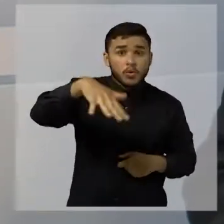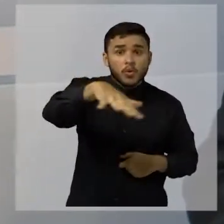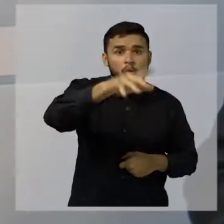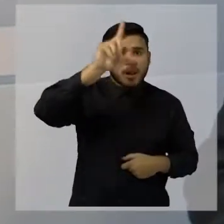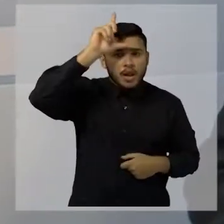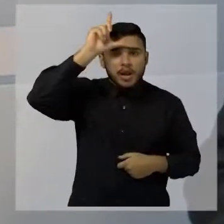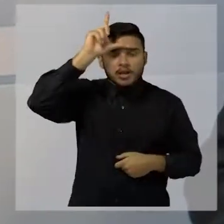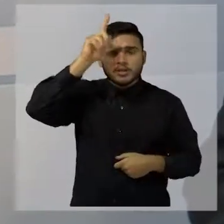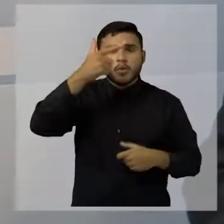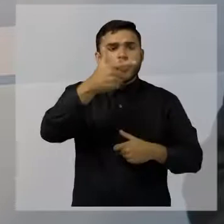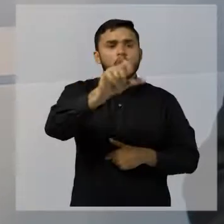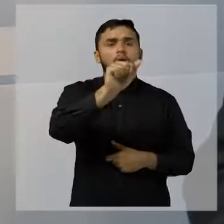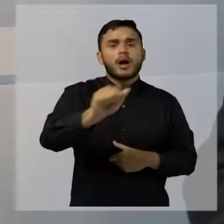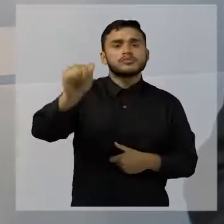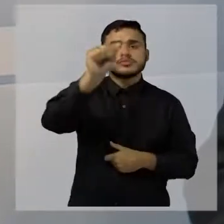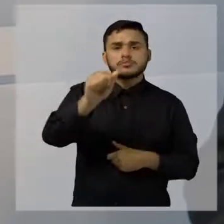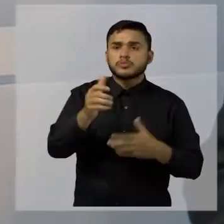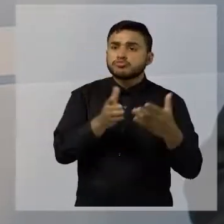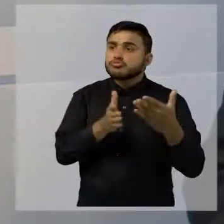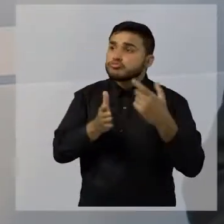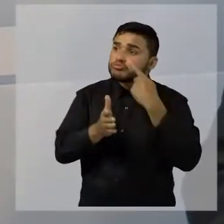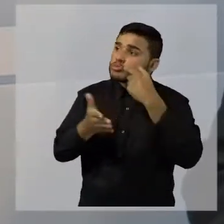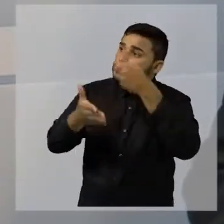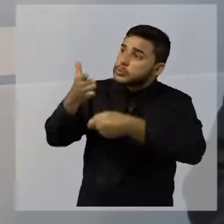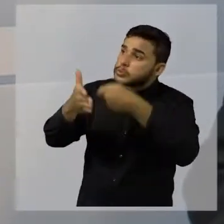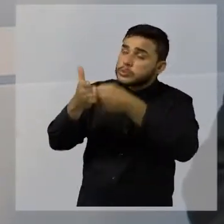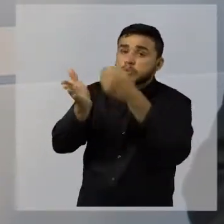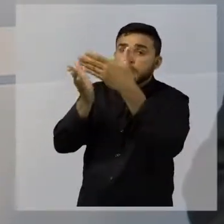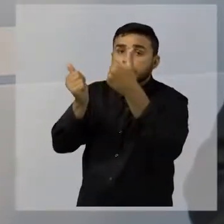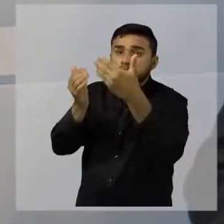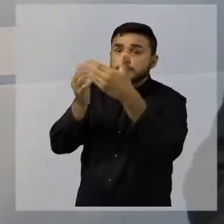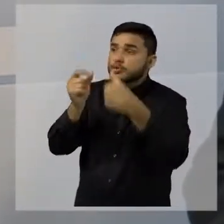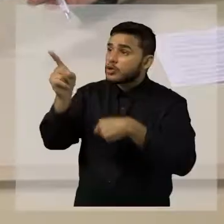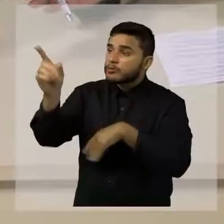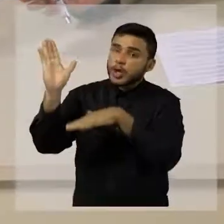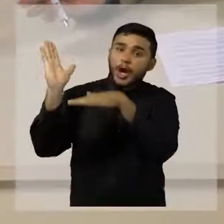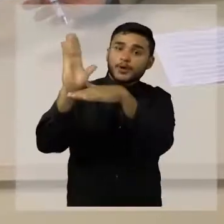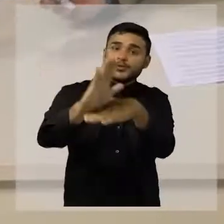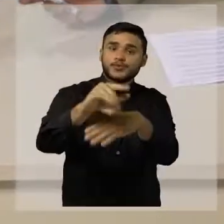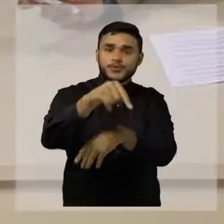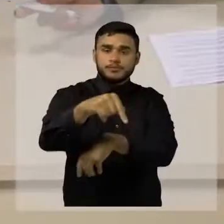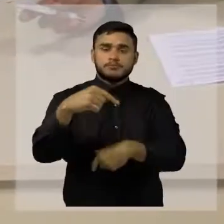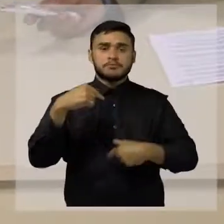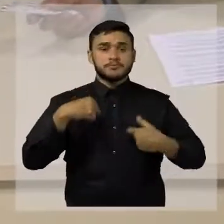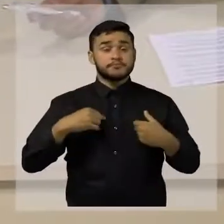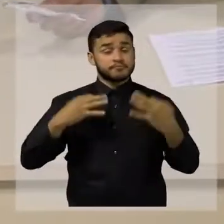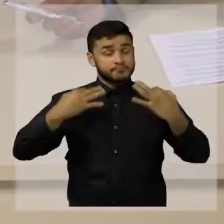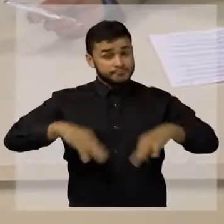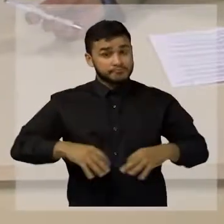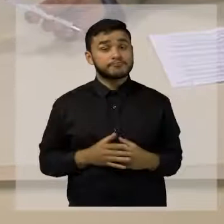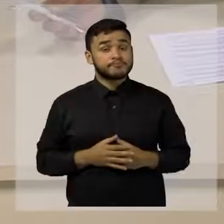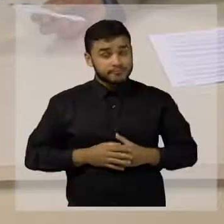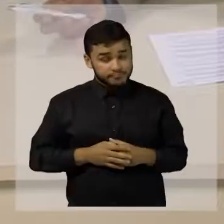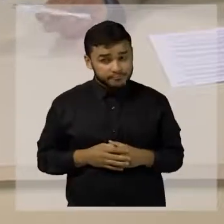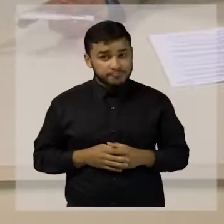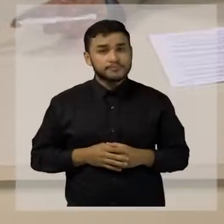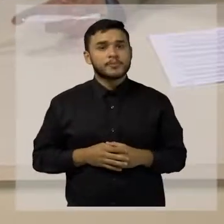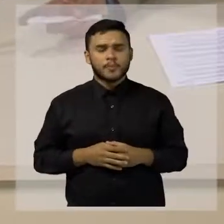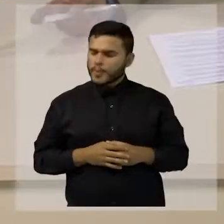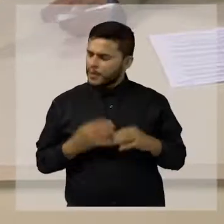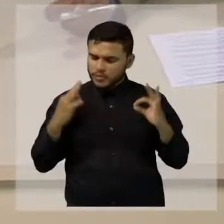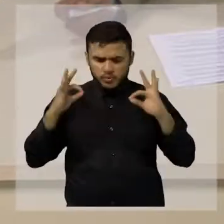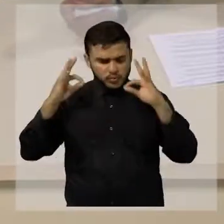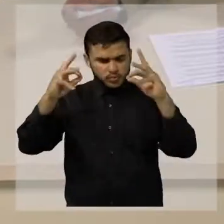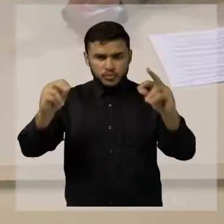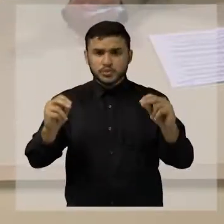eleitos, do que os vereadores com mandato. Então, uma coisa que eu admiro nele é isso também. Ele abre um leque imenso de recepção de informações, né? De diagnóstico, né? Até a